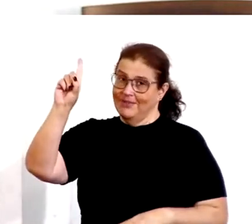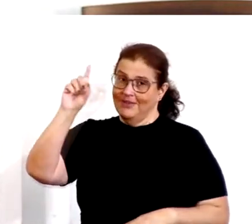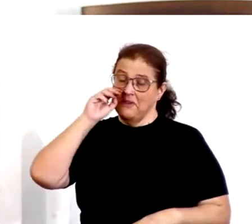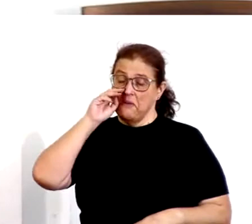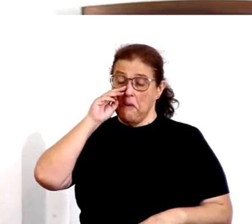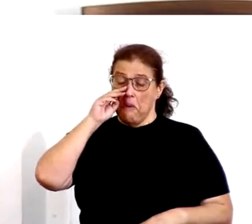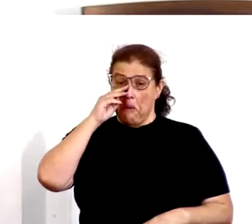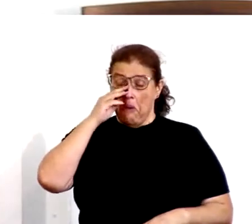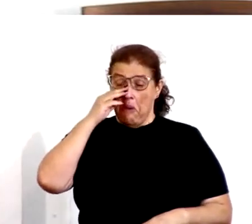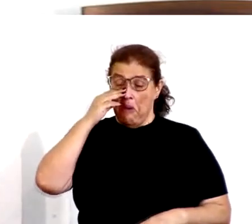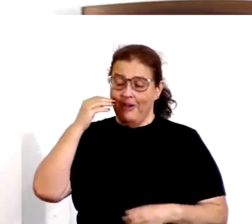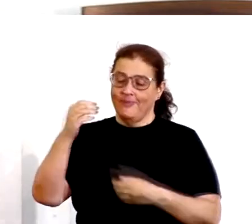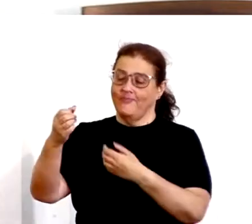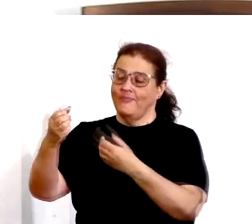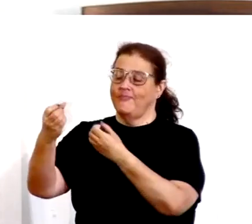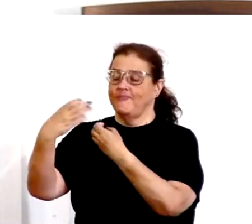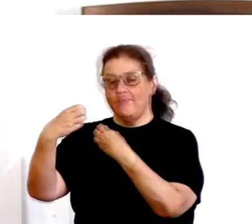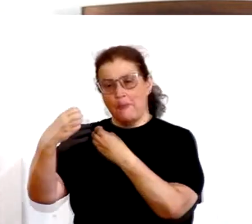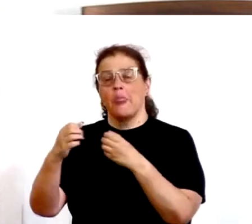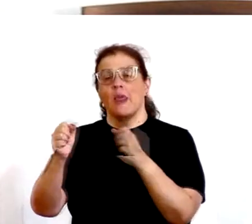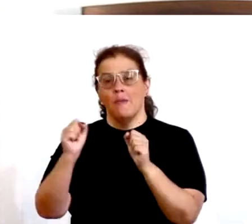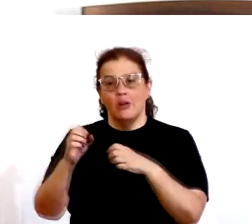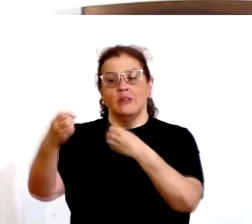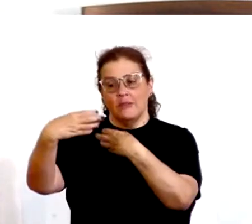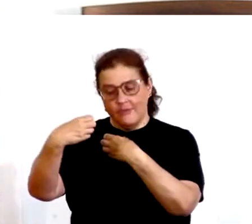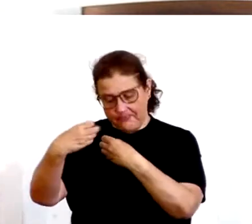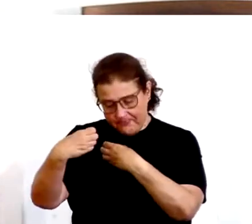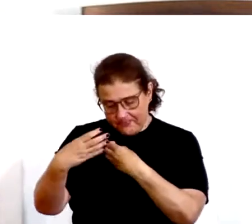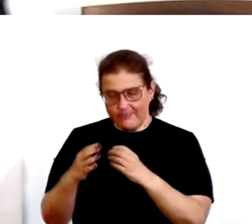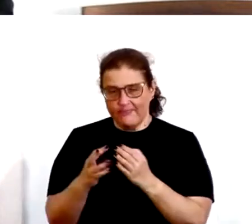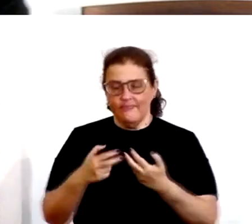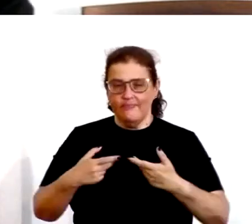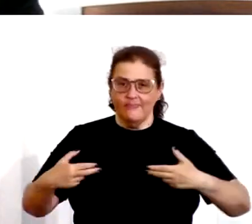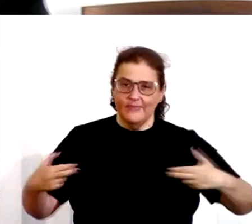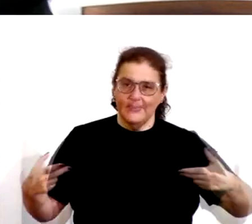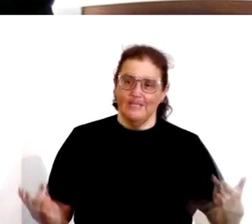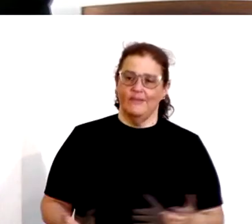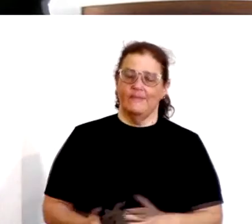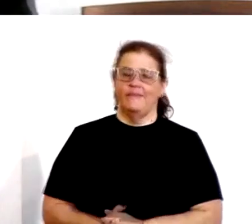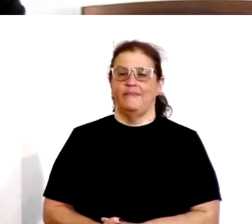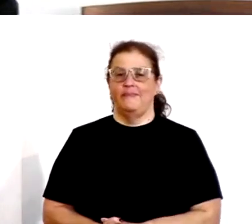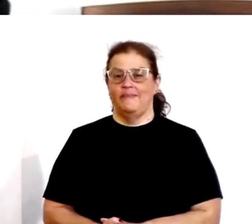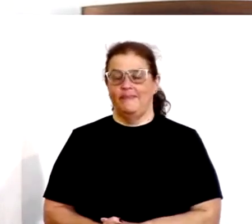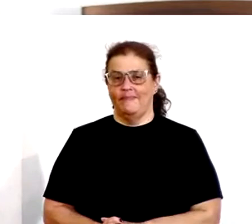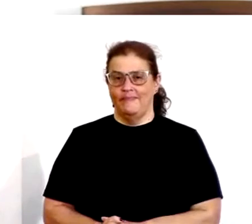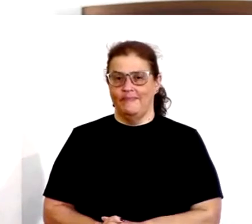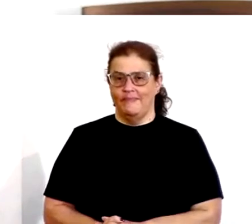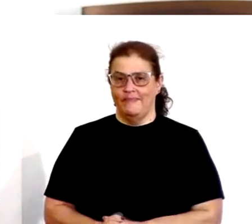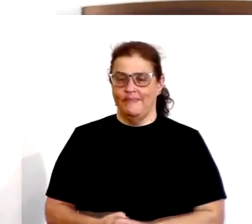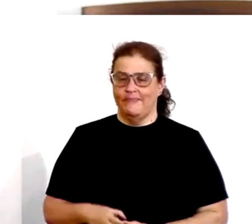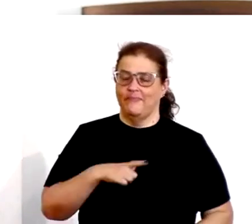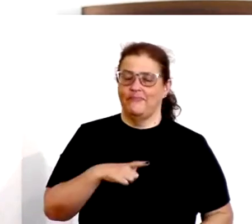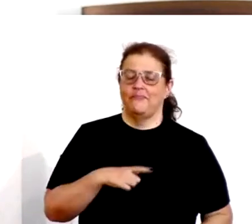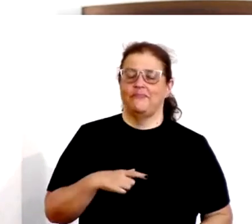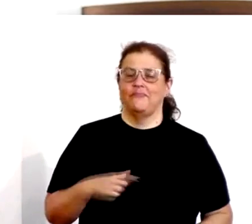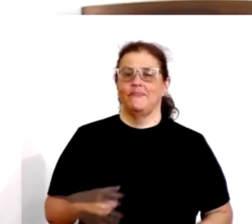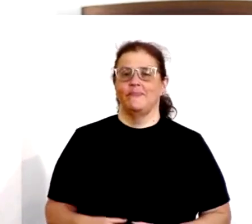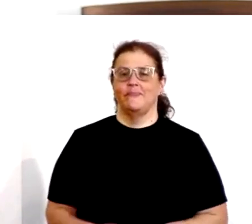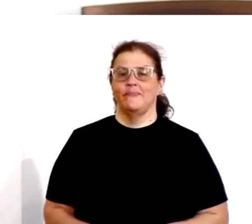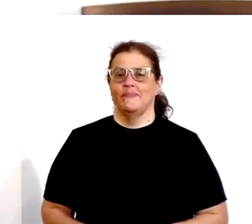coisas à luz de uma cosmovisão cristã. Então busque esses, não busque referenciais diferente